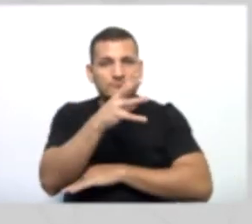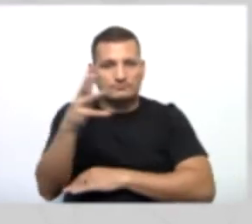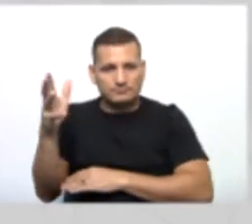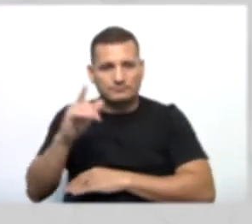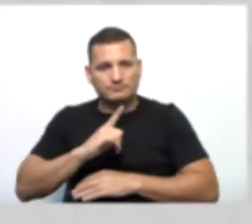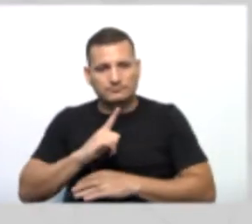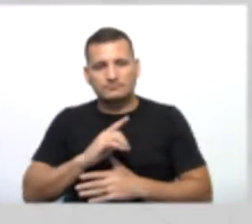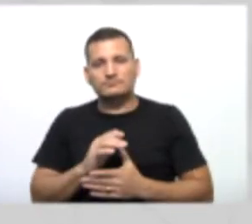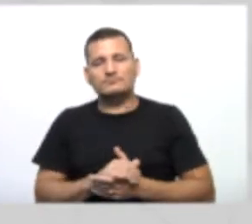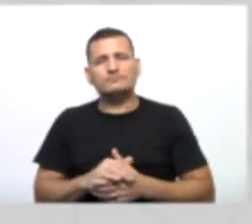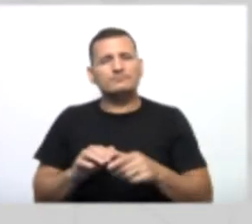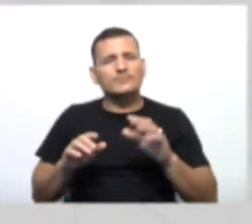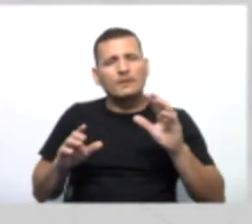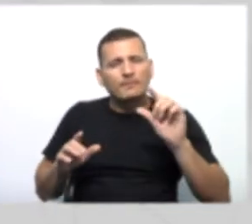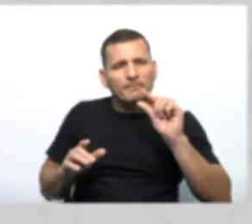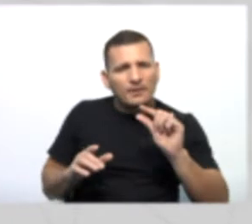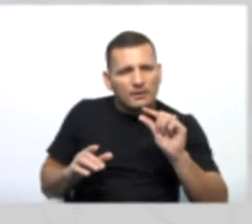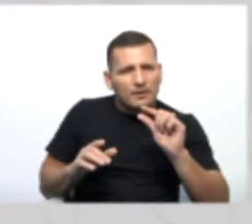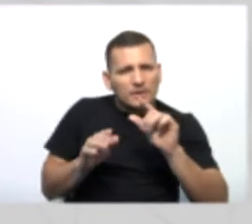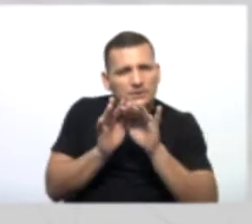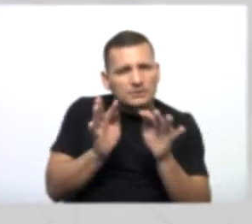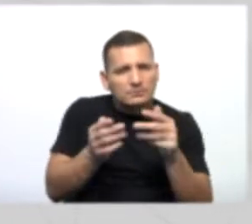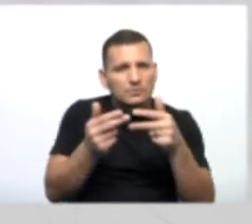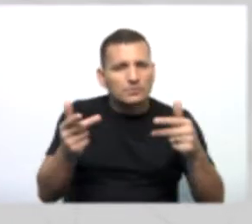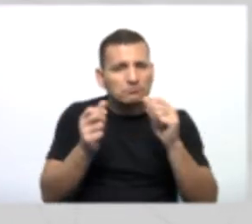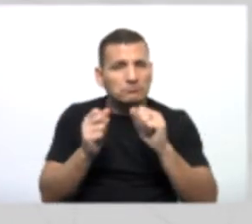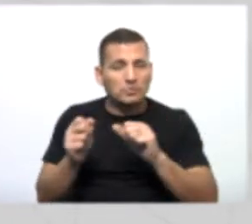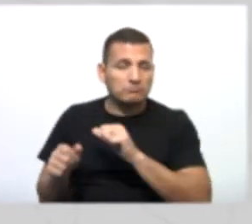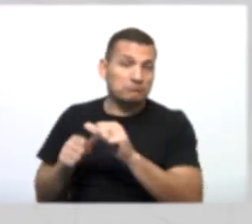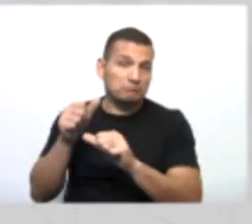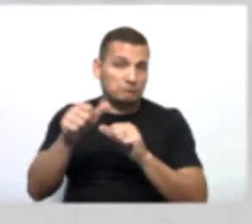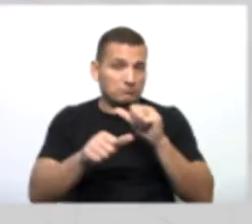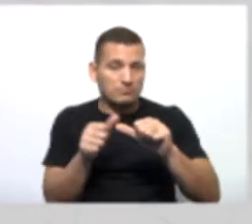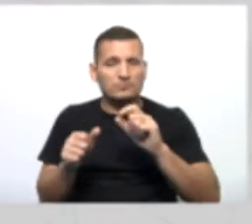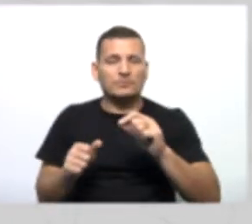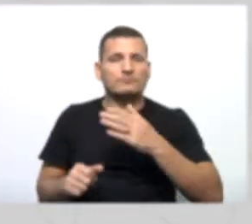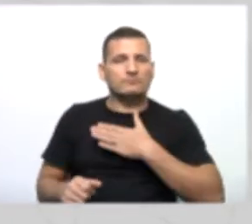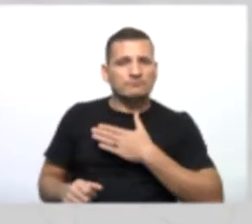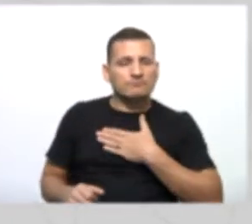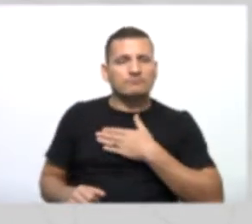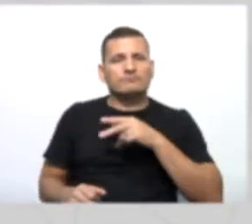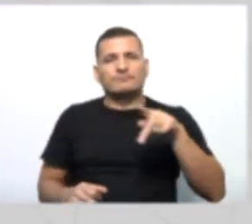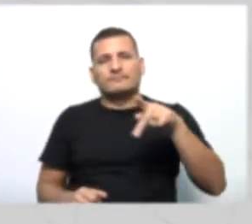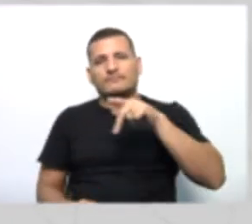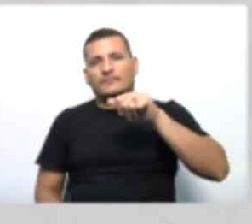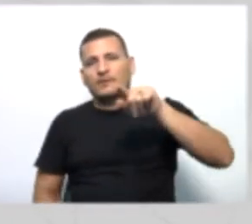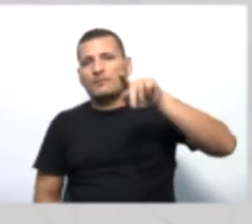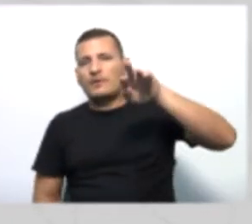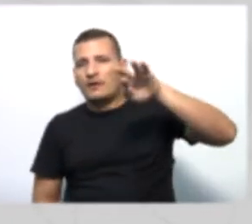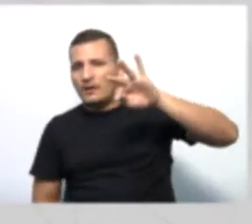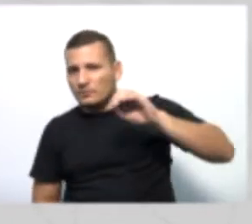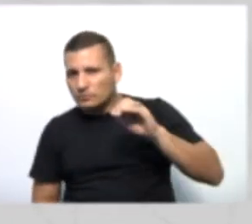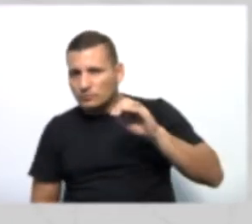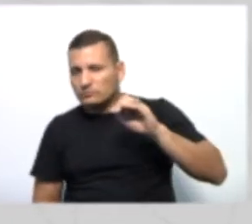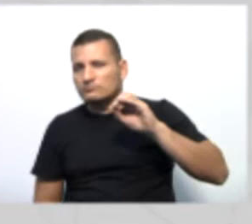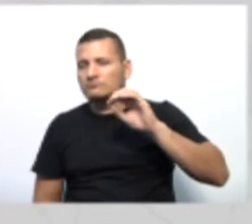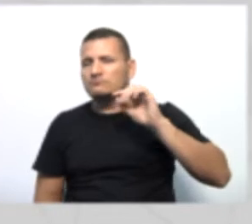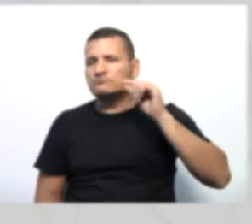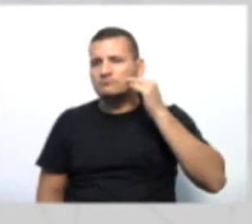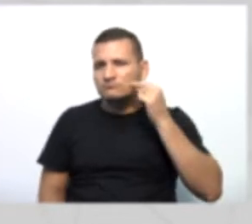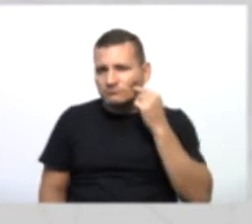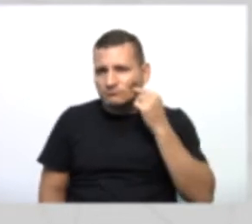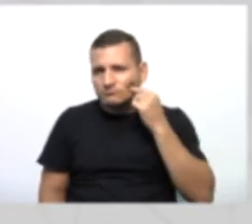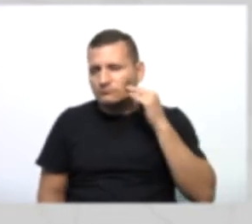grandes resultados que podem e devem ser feitas por mim, pelo professor Alberto, pelo Jacó, não é? Por você, por todos nós. Vamos